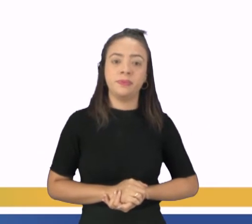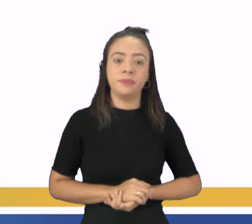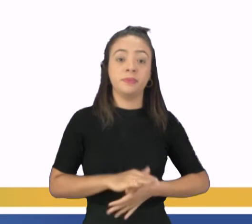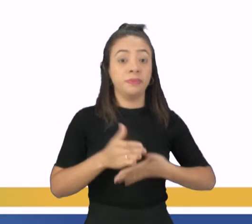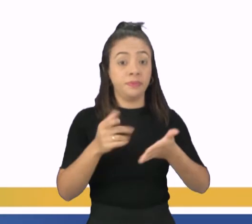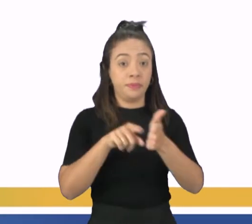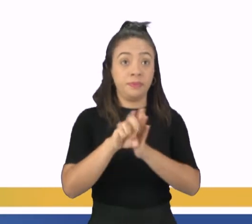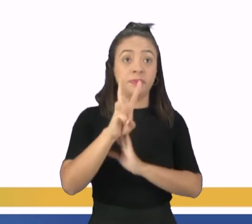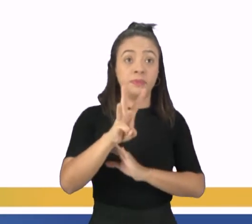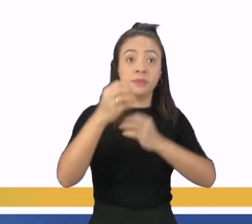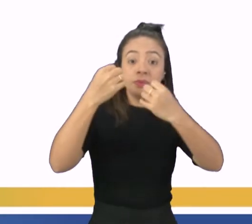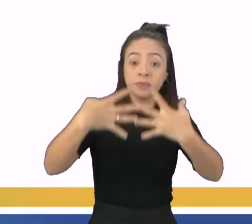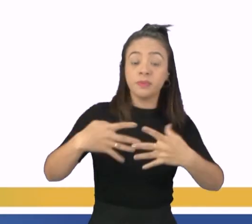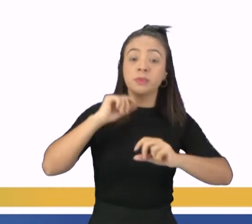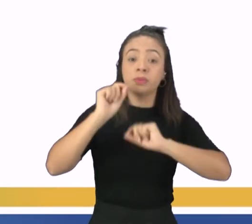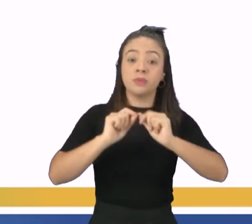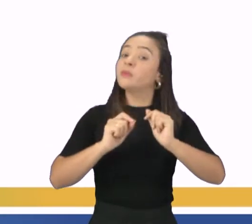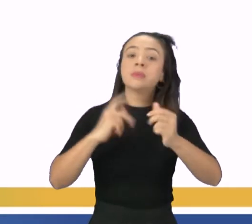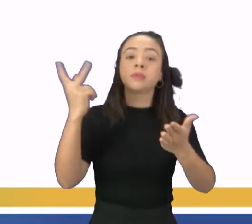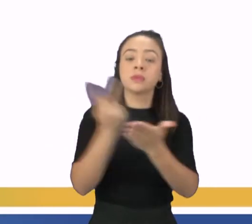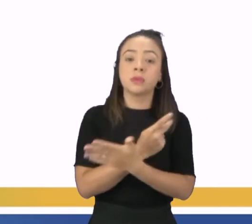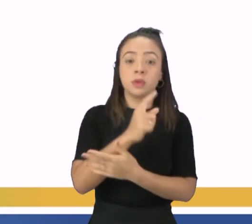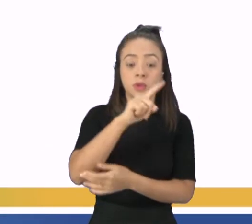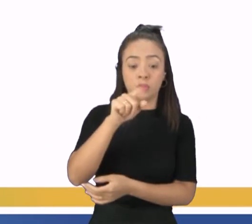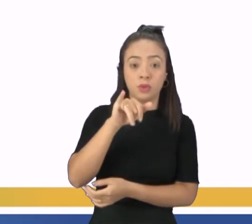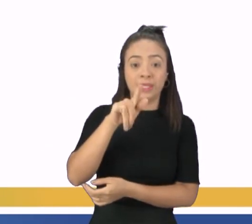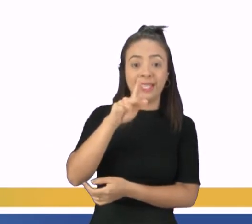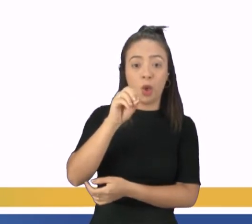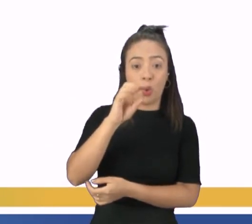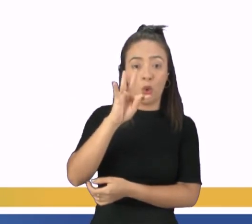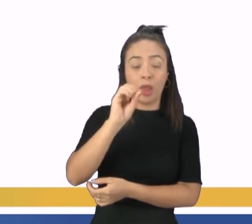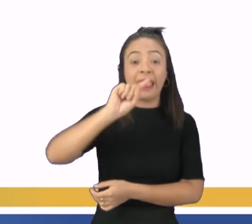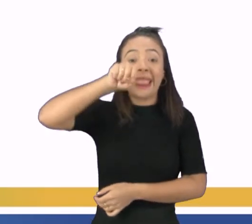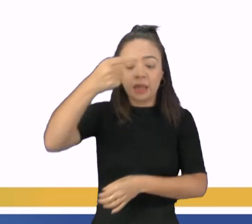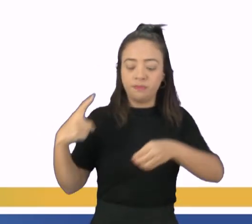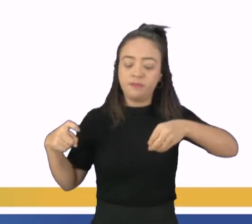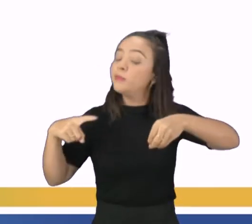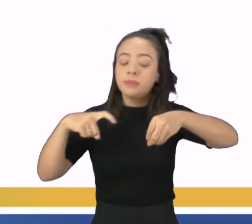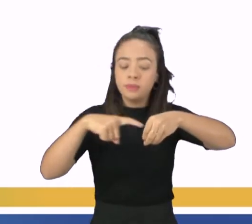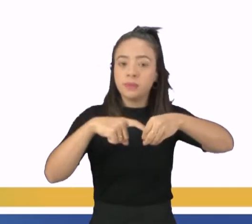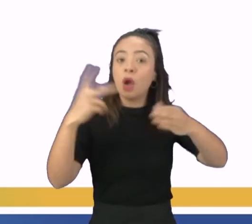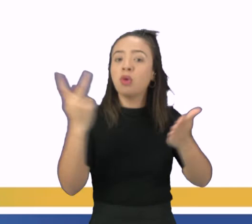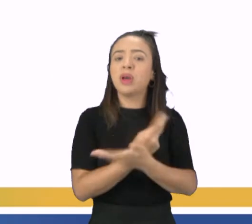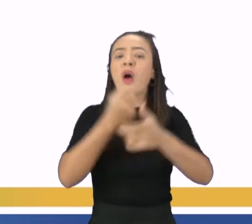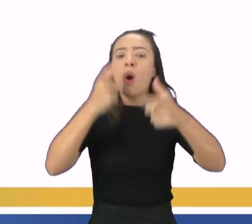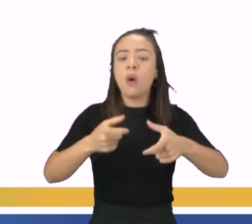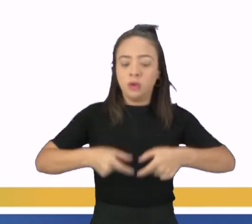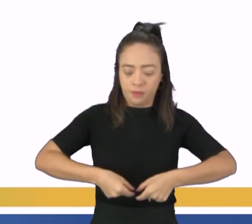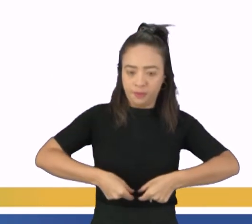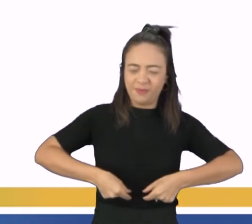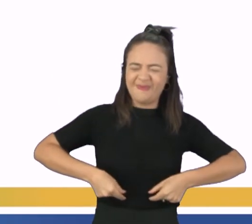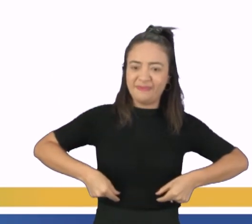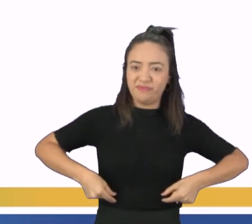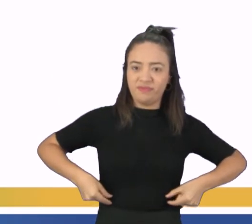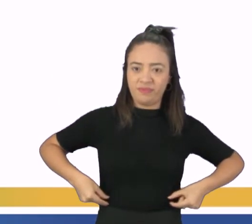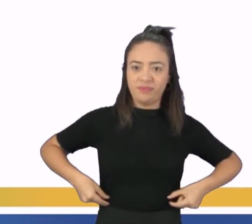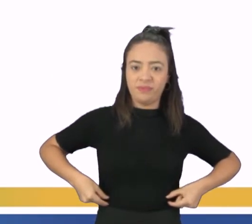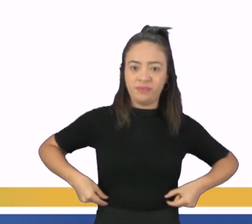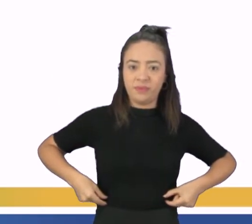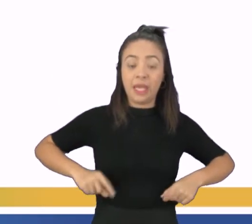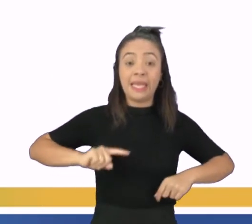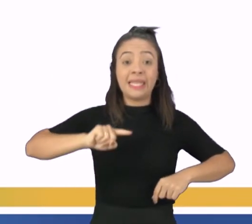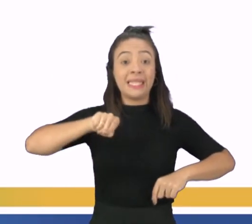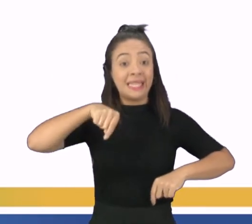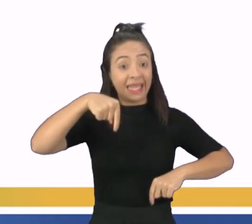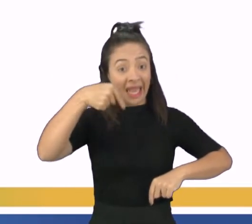A 3, né, pergunta o que acontece com o zigoto após a fecundação. Lembrando que a fecundação ocorre lá nas tubas uterinas, tá? Depois da fecundação,